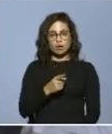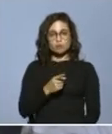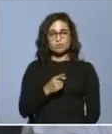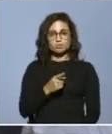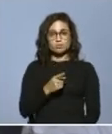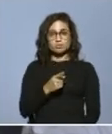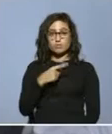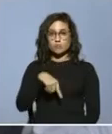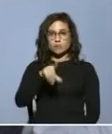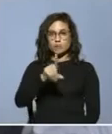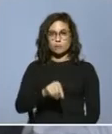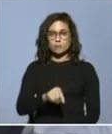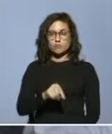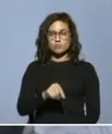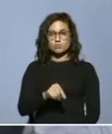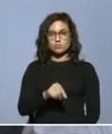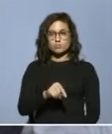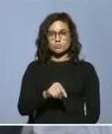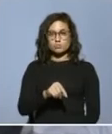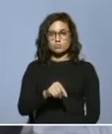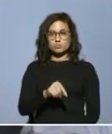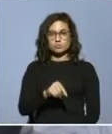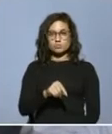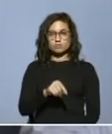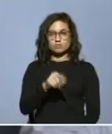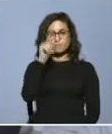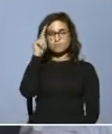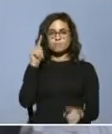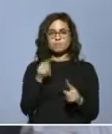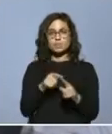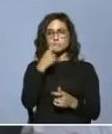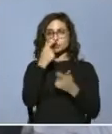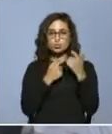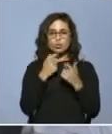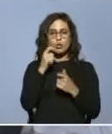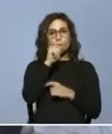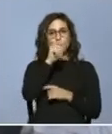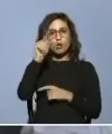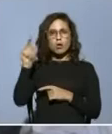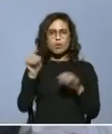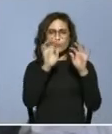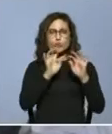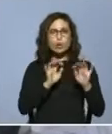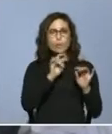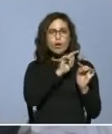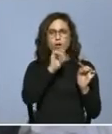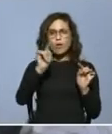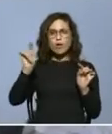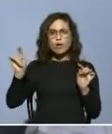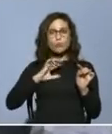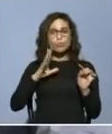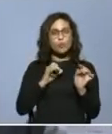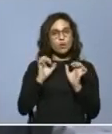mas vai também para os tantos outros presépios espalhados pelo